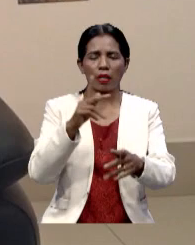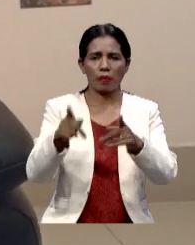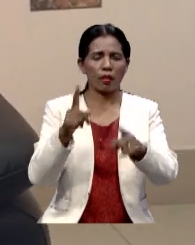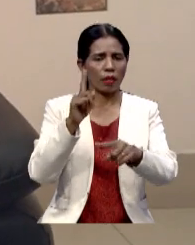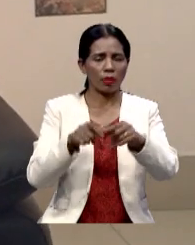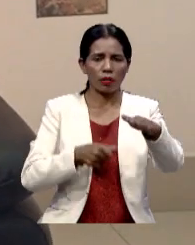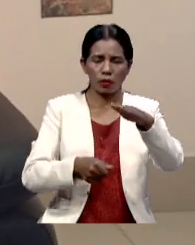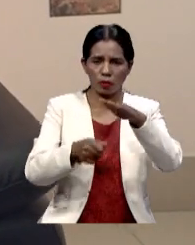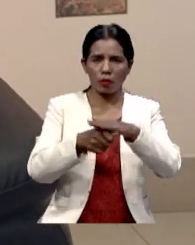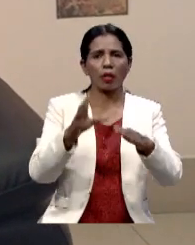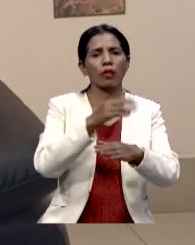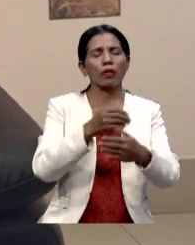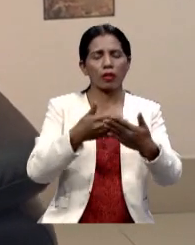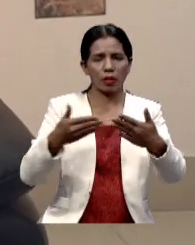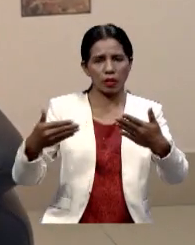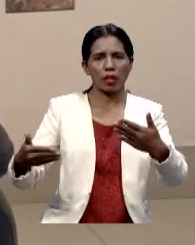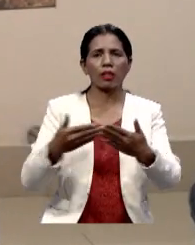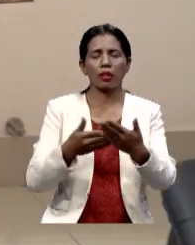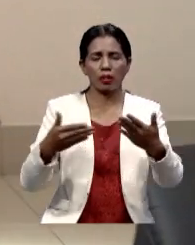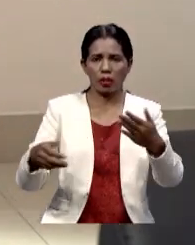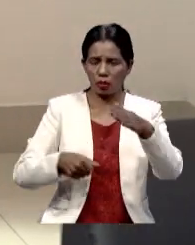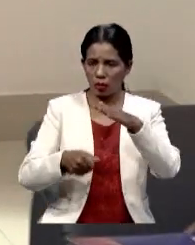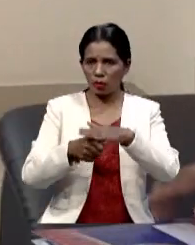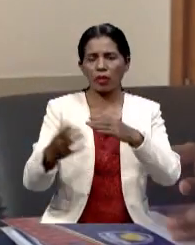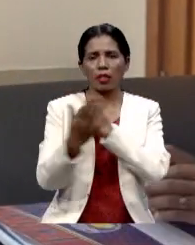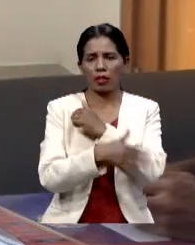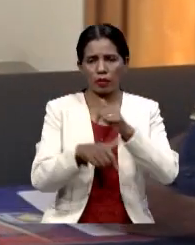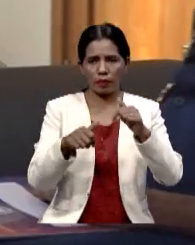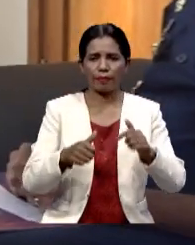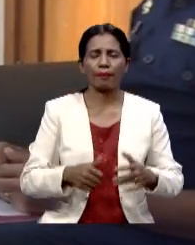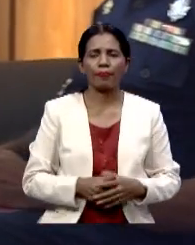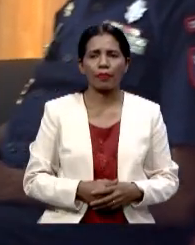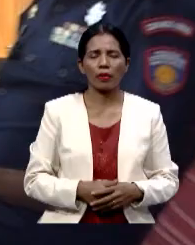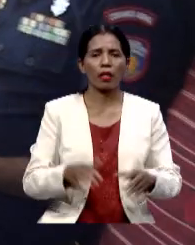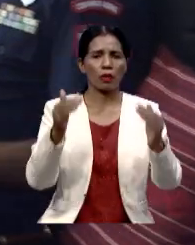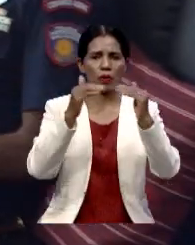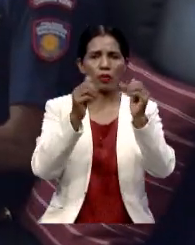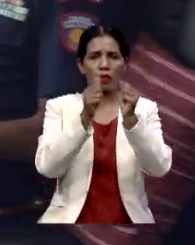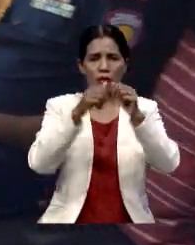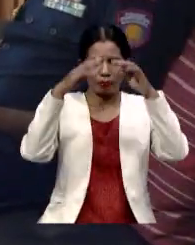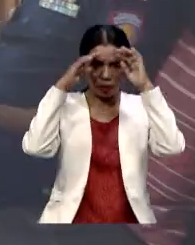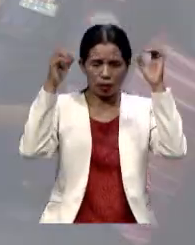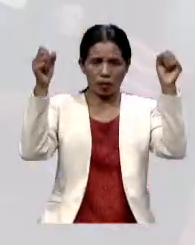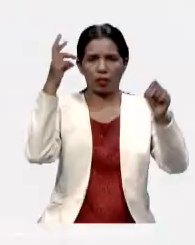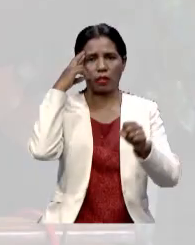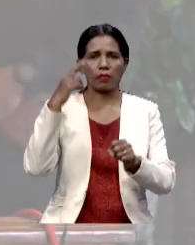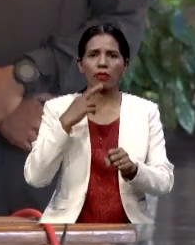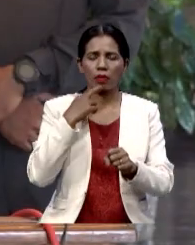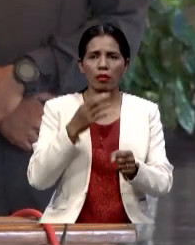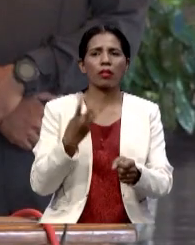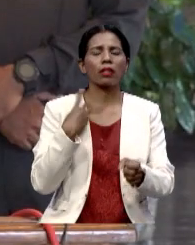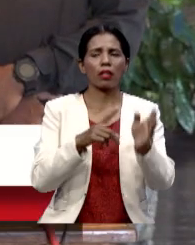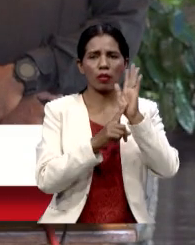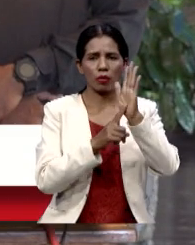nossa san ilegal e arrelaran. Contra sua excelência, presidente, ita informa com